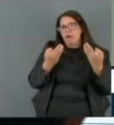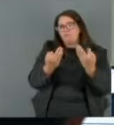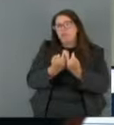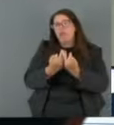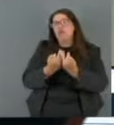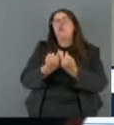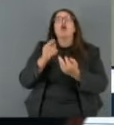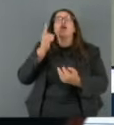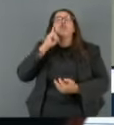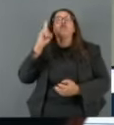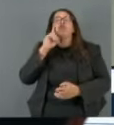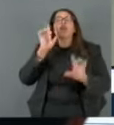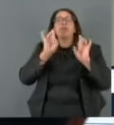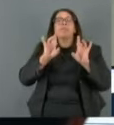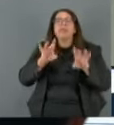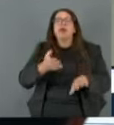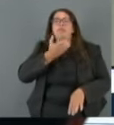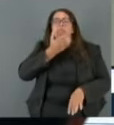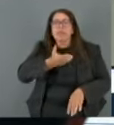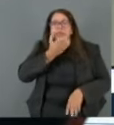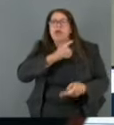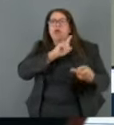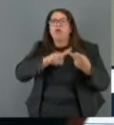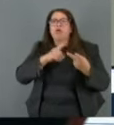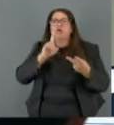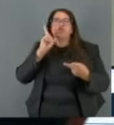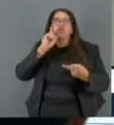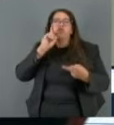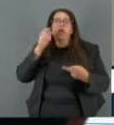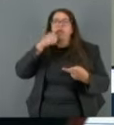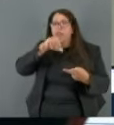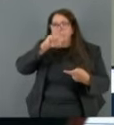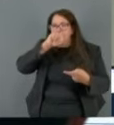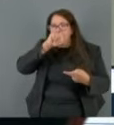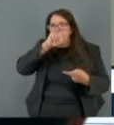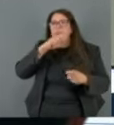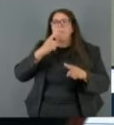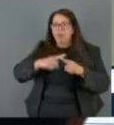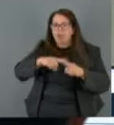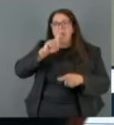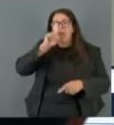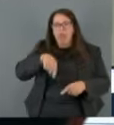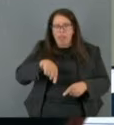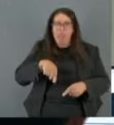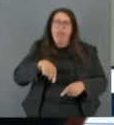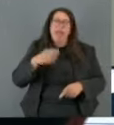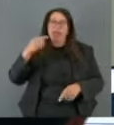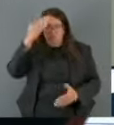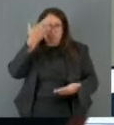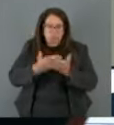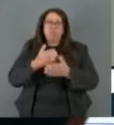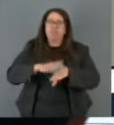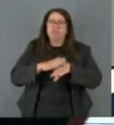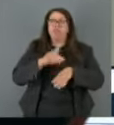datas significativas, como o Natal, como o Dia das Mães, porque isto segundo nós